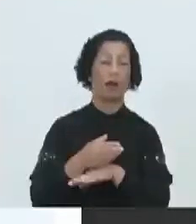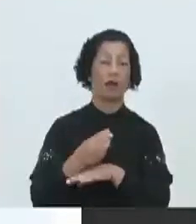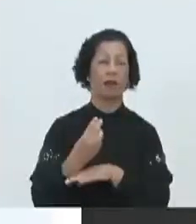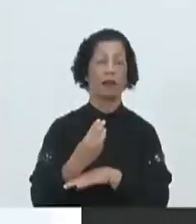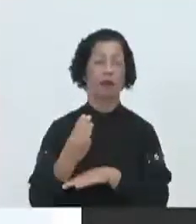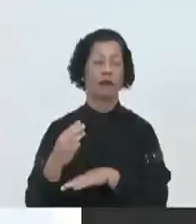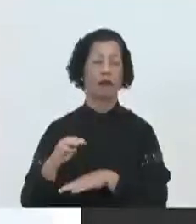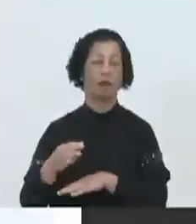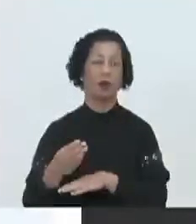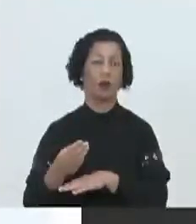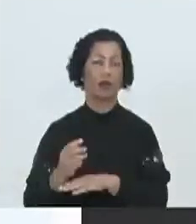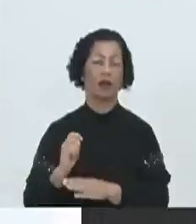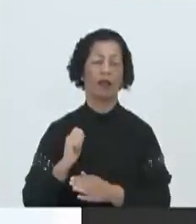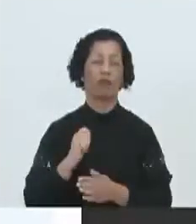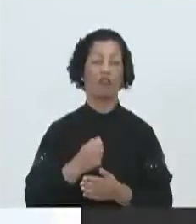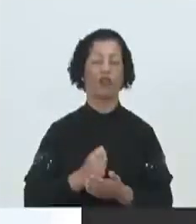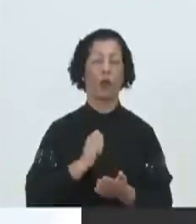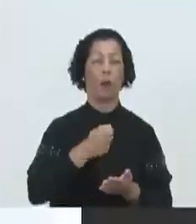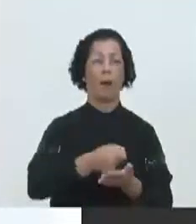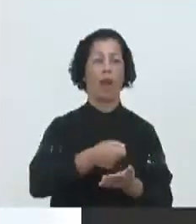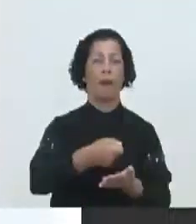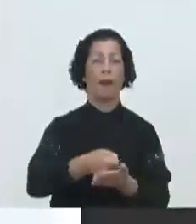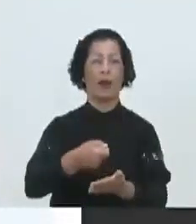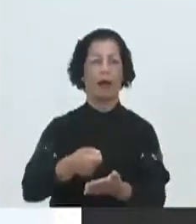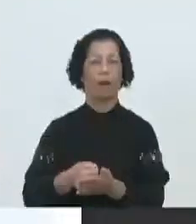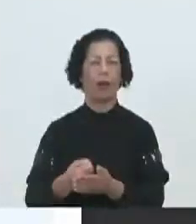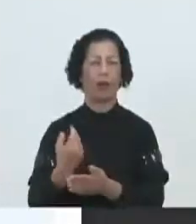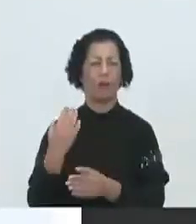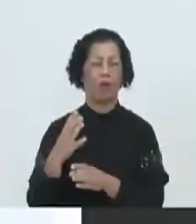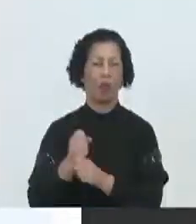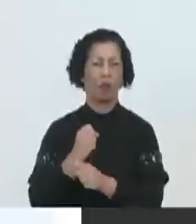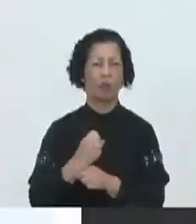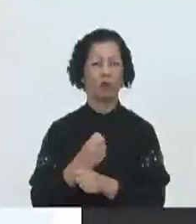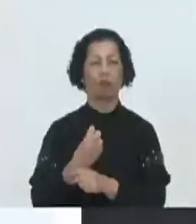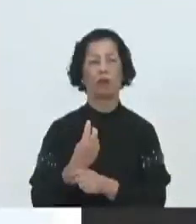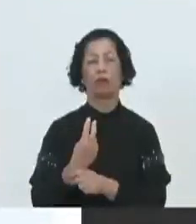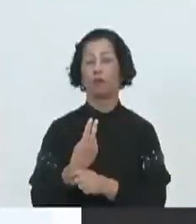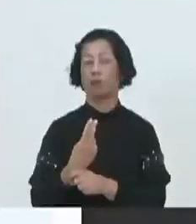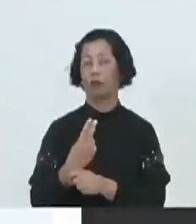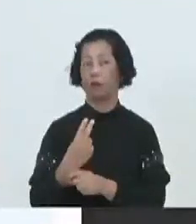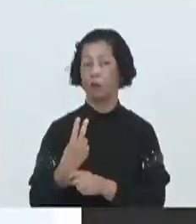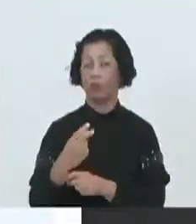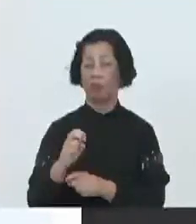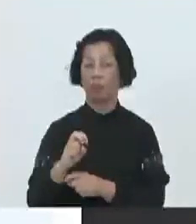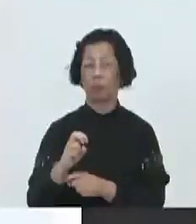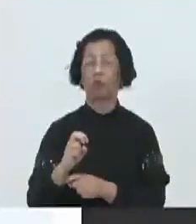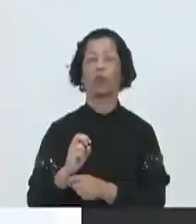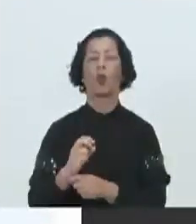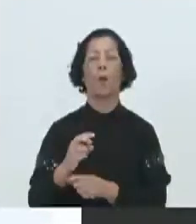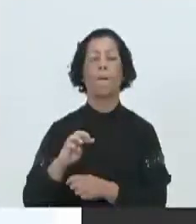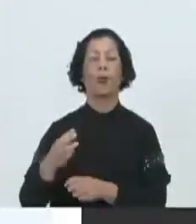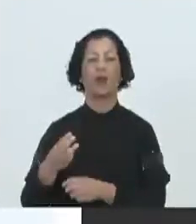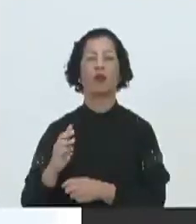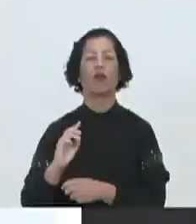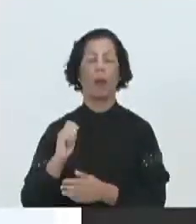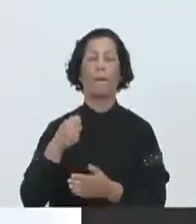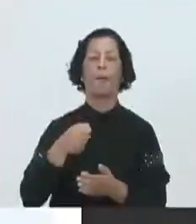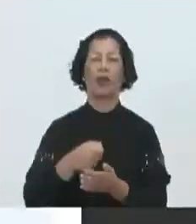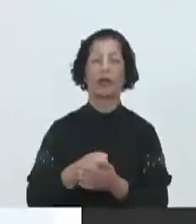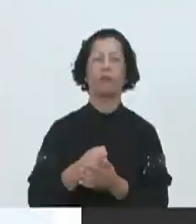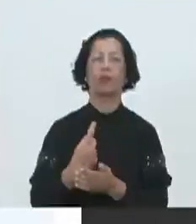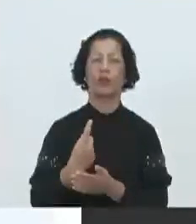despesas que somavam 255 milhões na previsão já foram executados 138 nesse